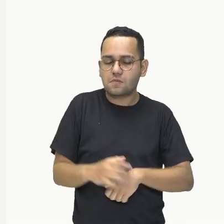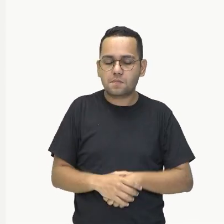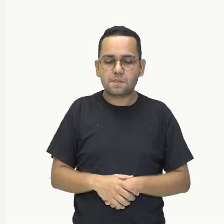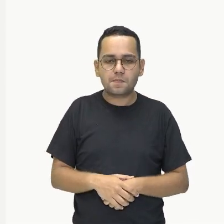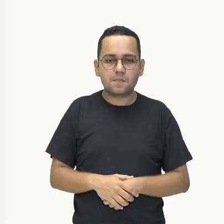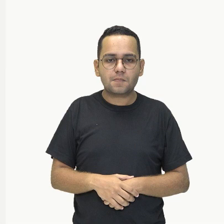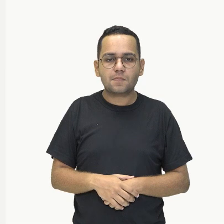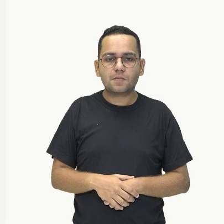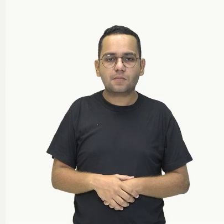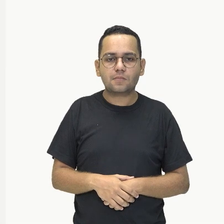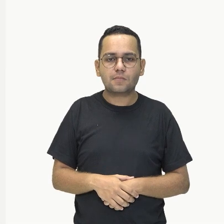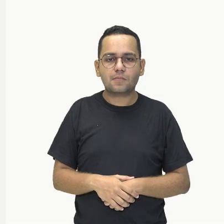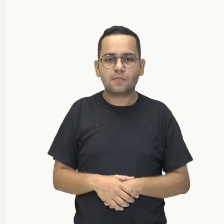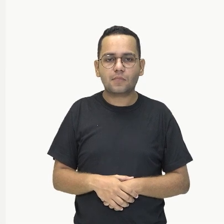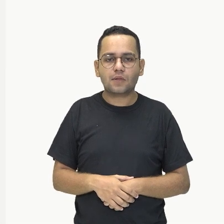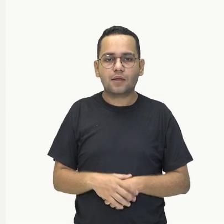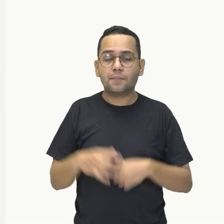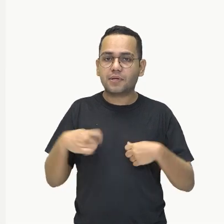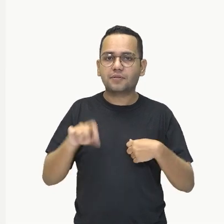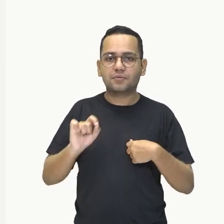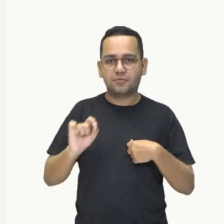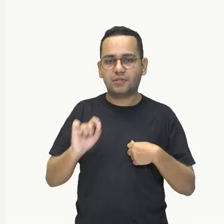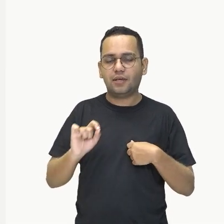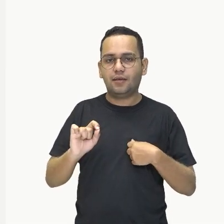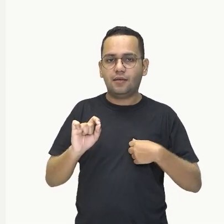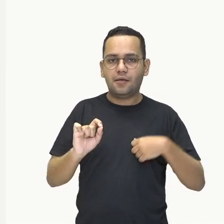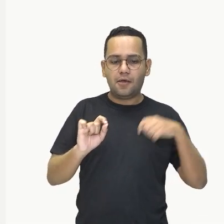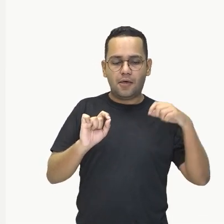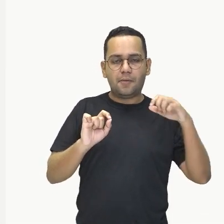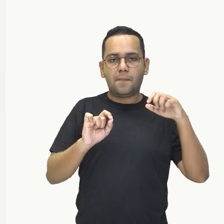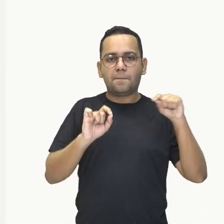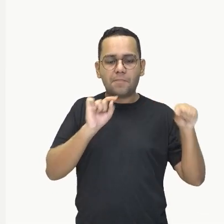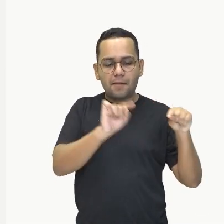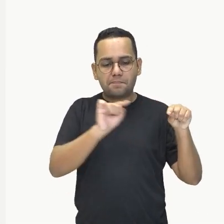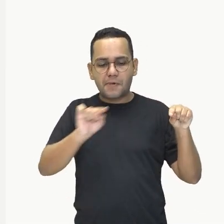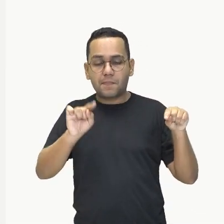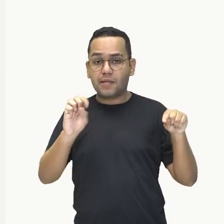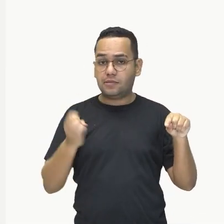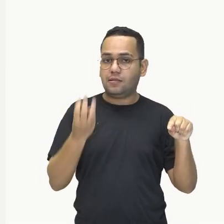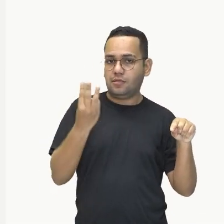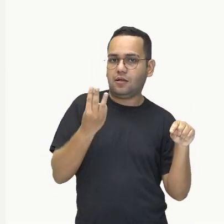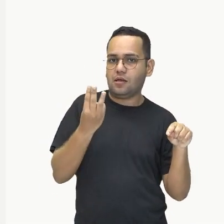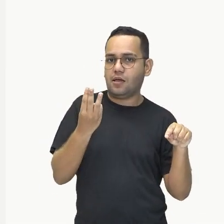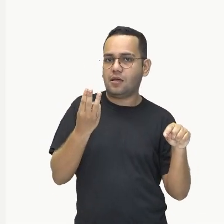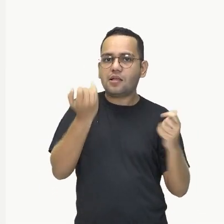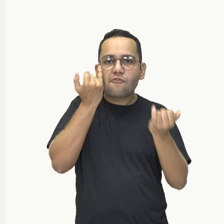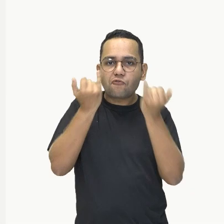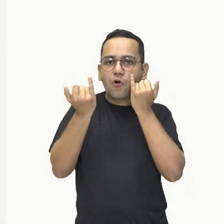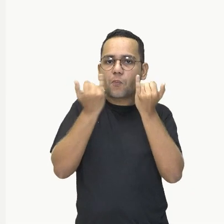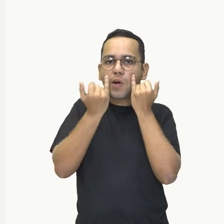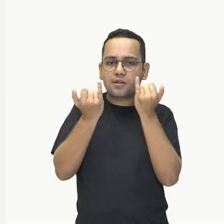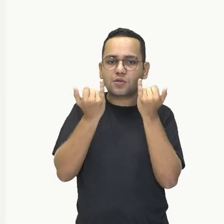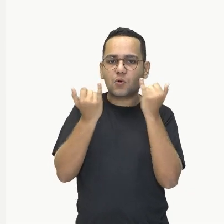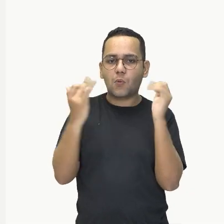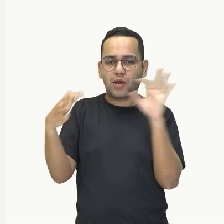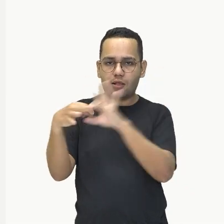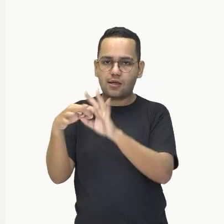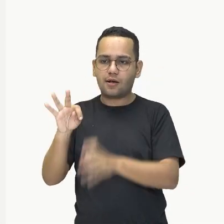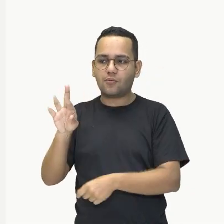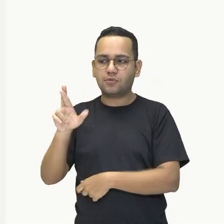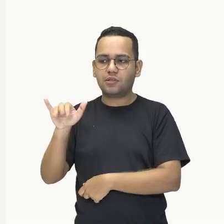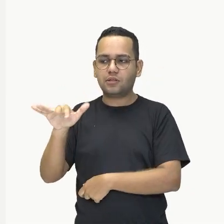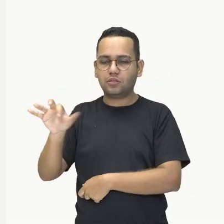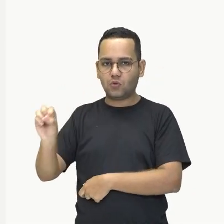reduzido precisa possuir 3 termos, tá? Para ser um trinômio. Aqui no nosso exemplo, ó, x ao